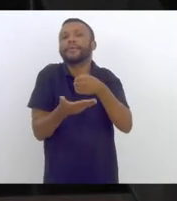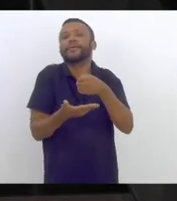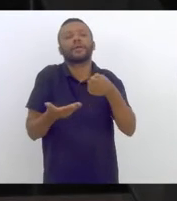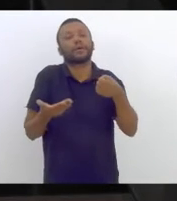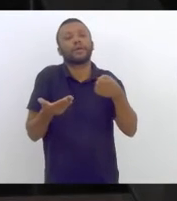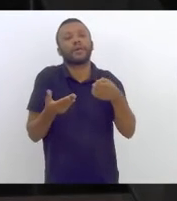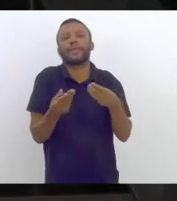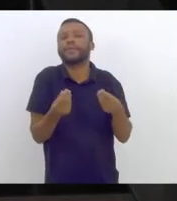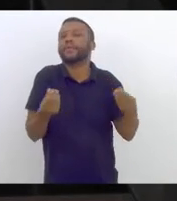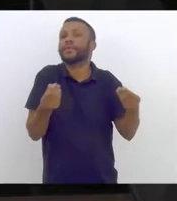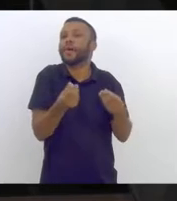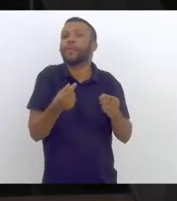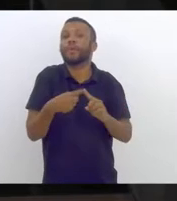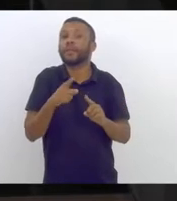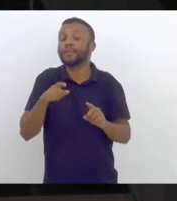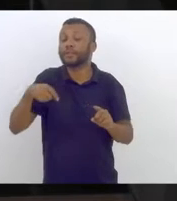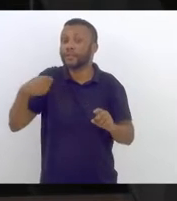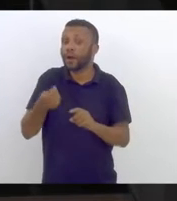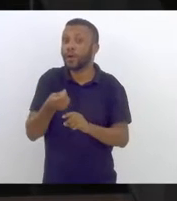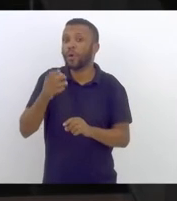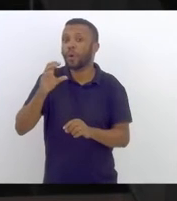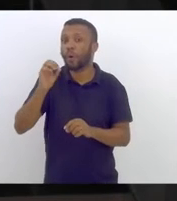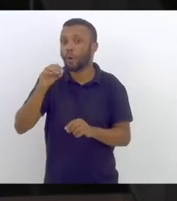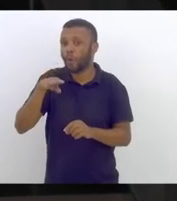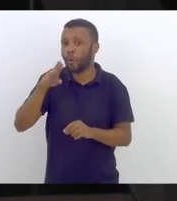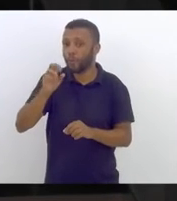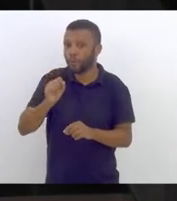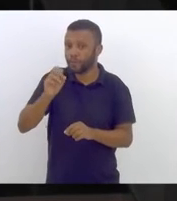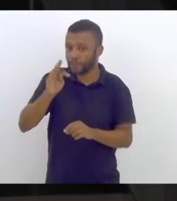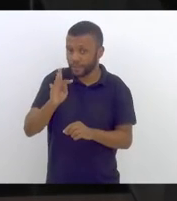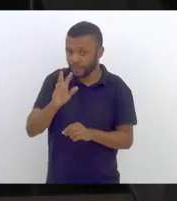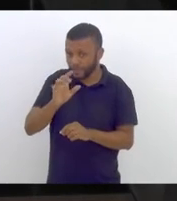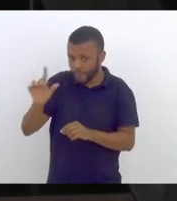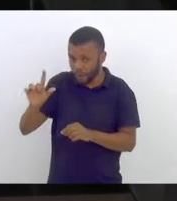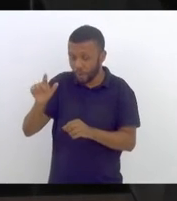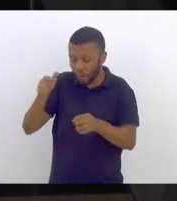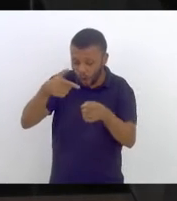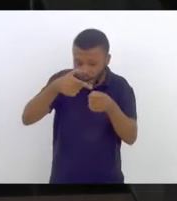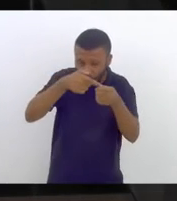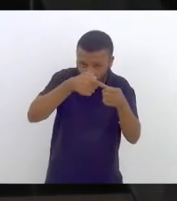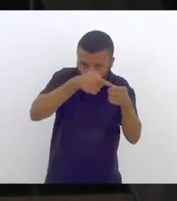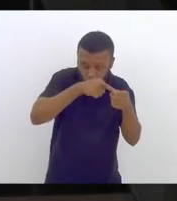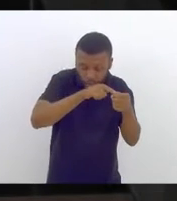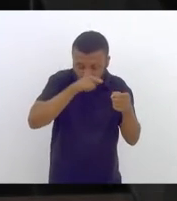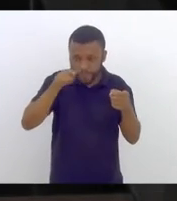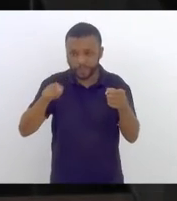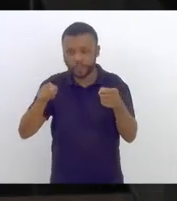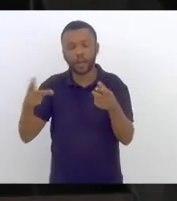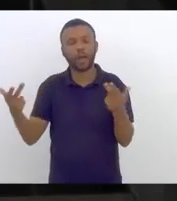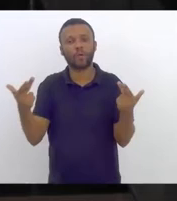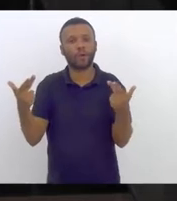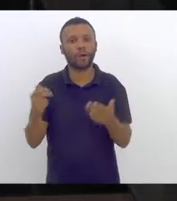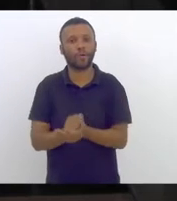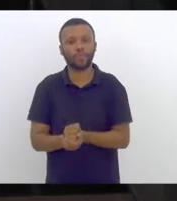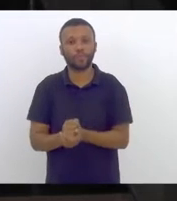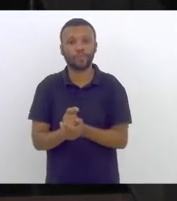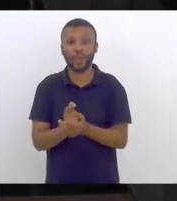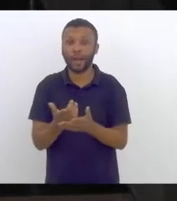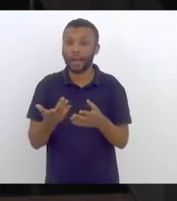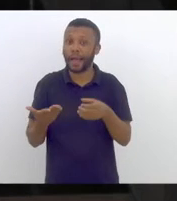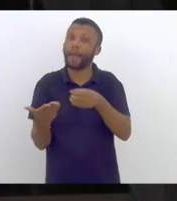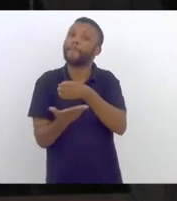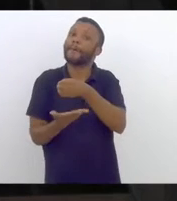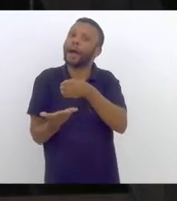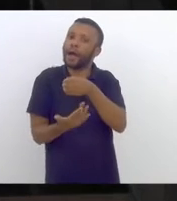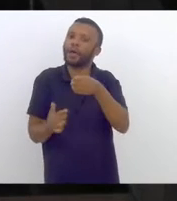Porque lá está escrito combustível, gasolina é combustível. Bem essencial, podemos até achar, e o senhor